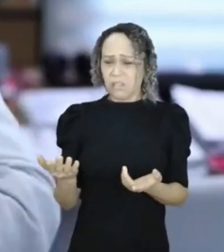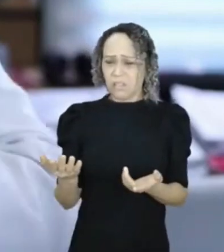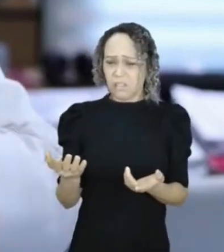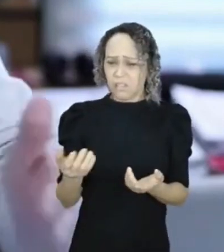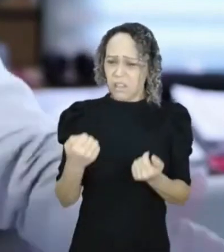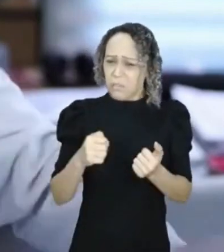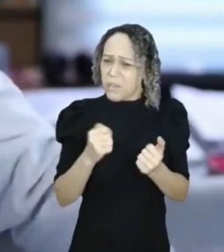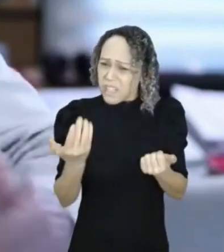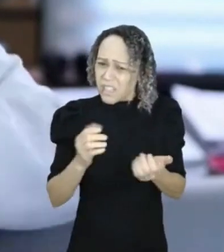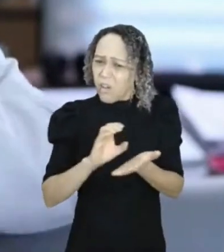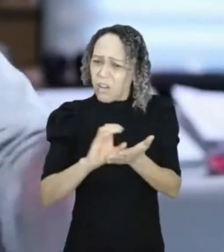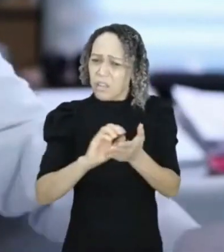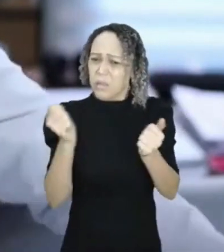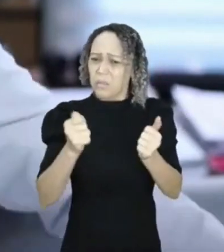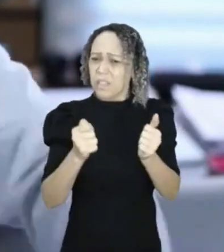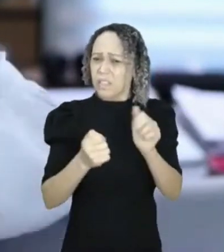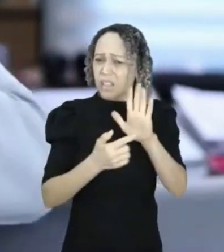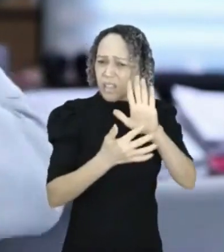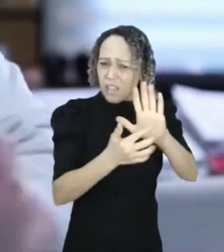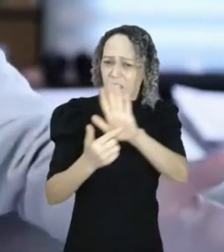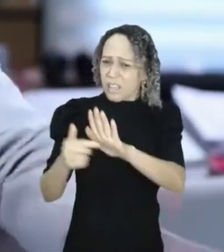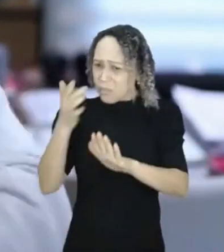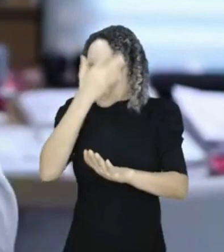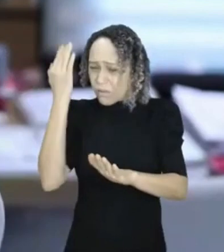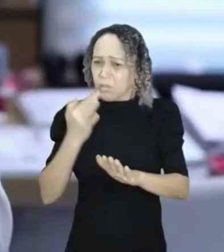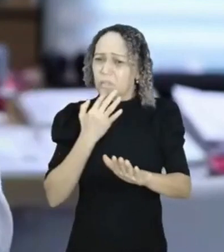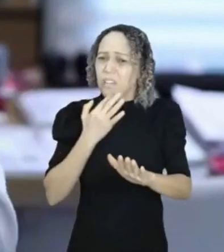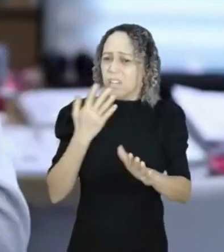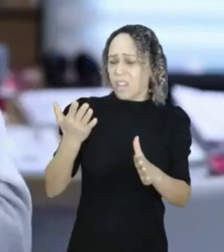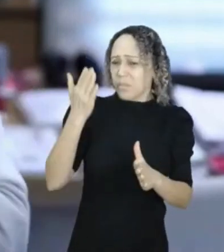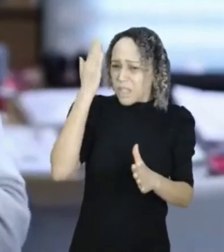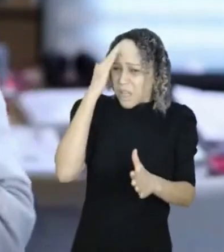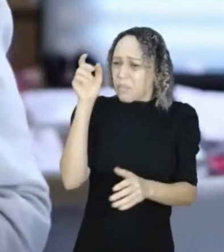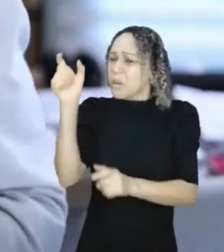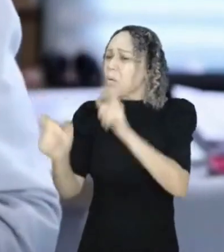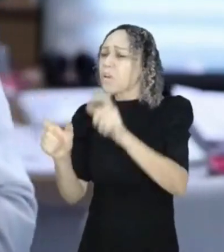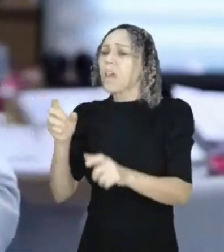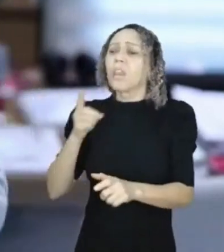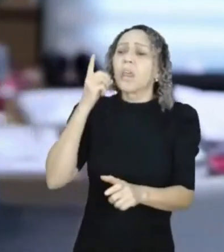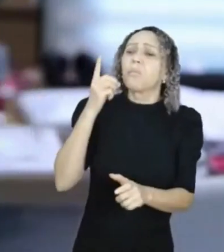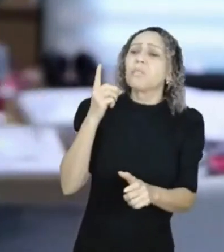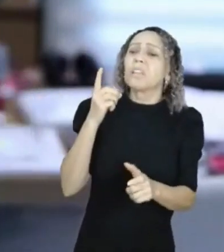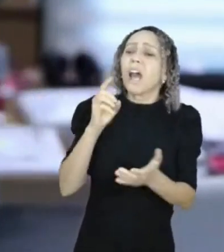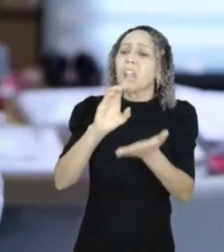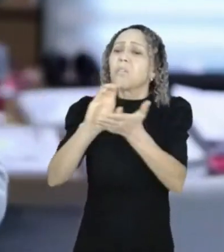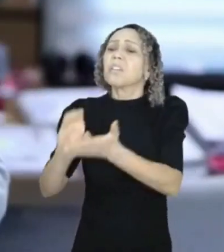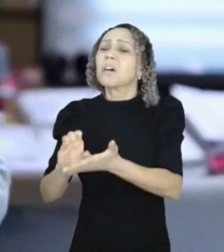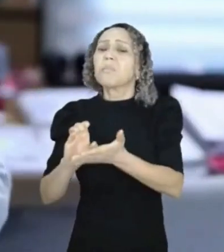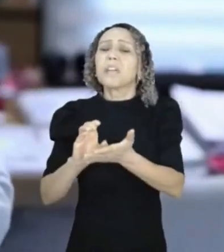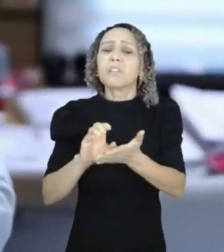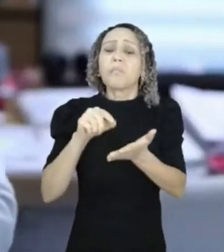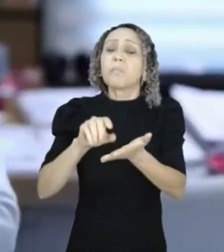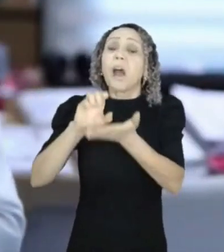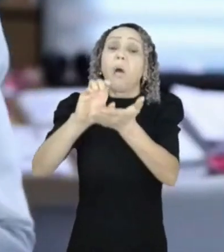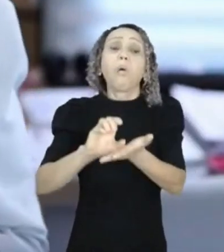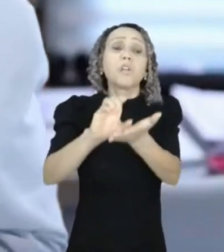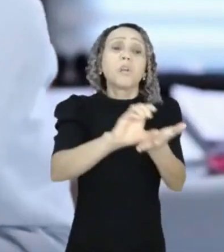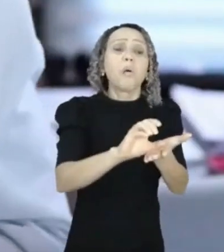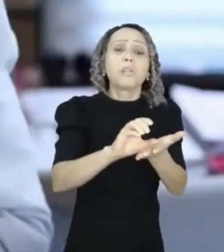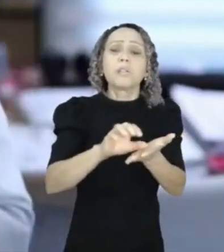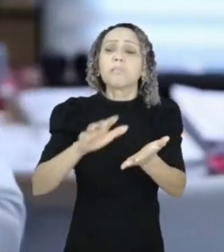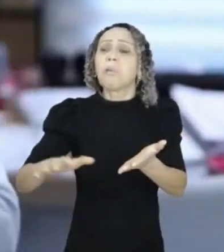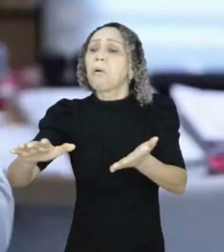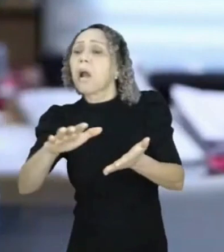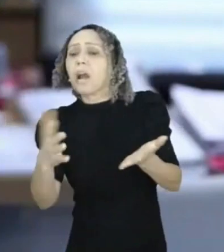nada secreto, é dar o nome de cada deputado que recebe, no que ele aplicou o dinheiro, e isso fica melhor para o Brasil, fica melhor para o deputado,